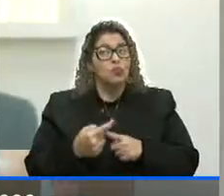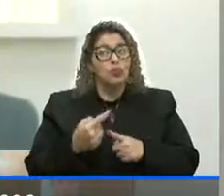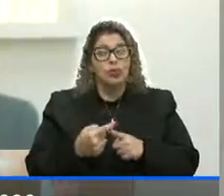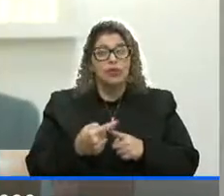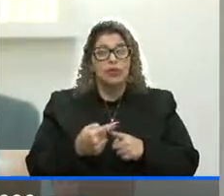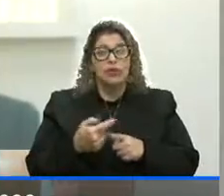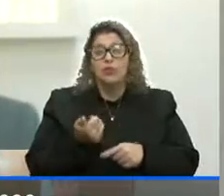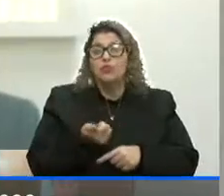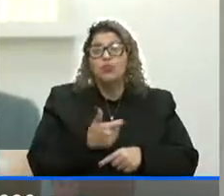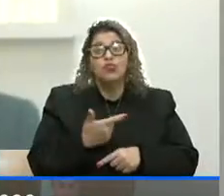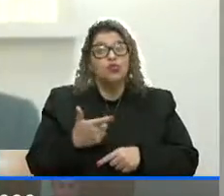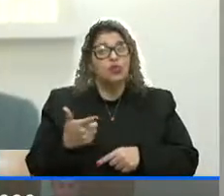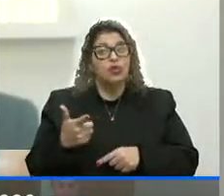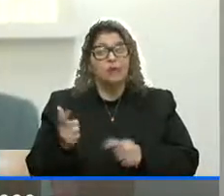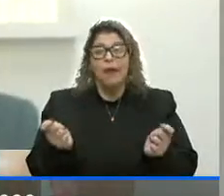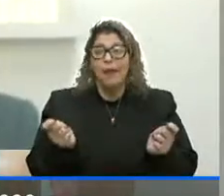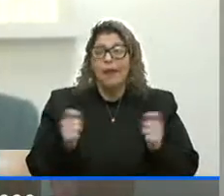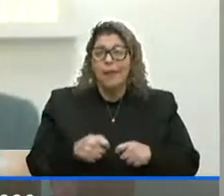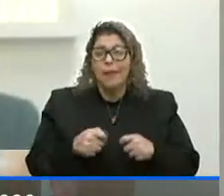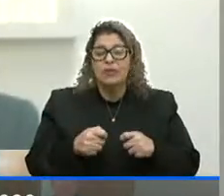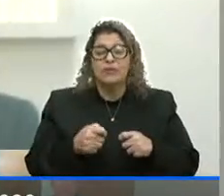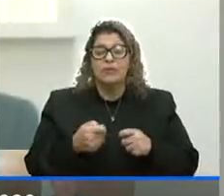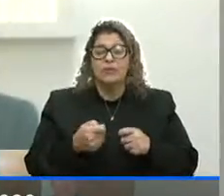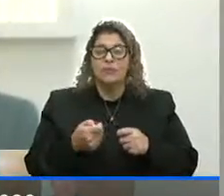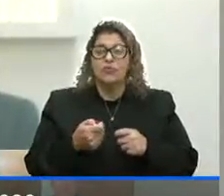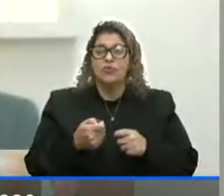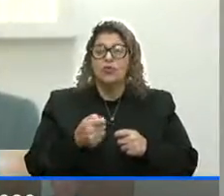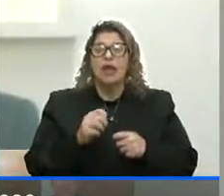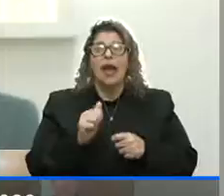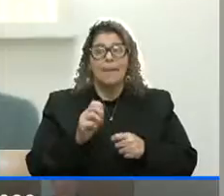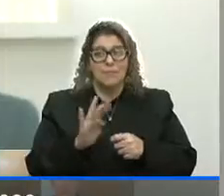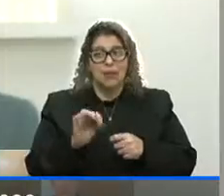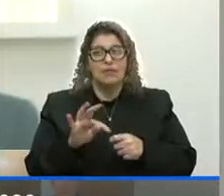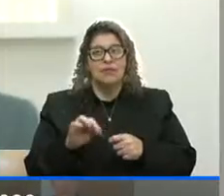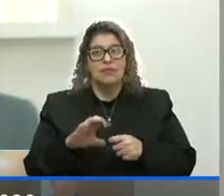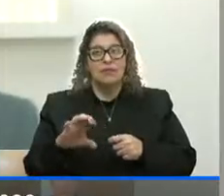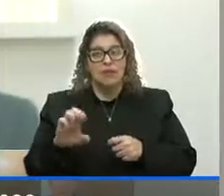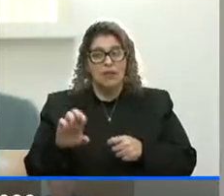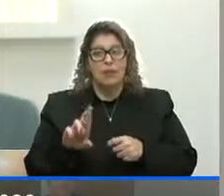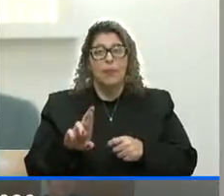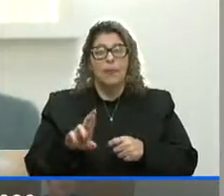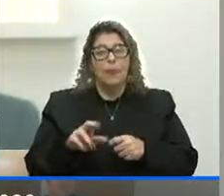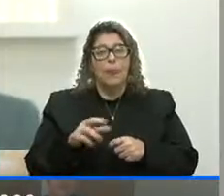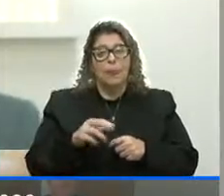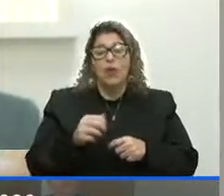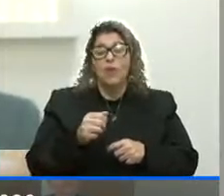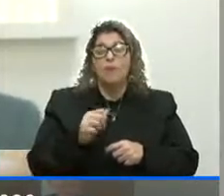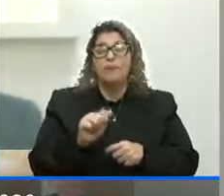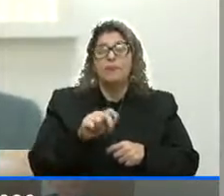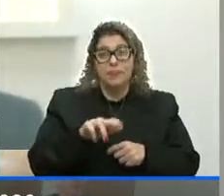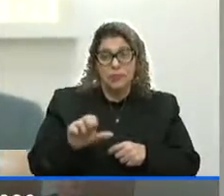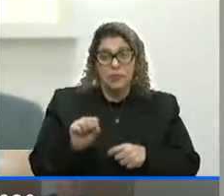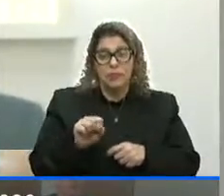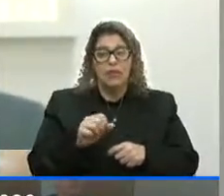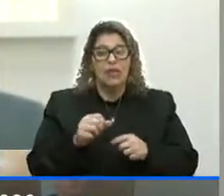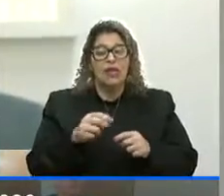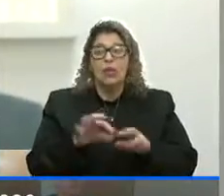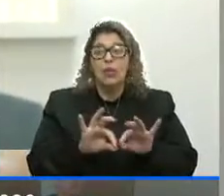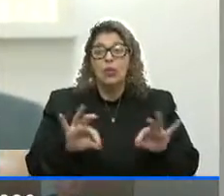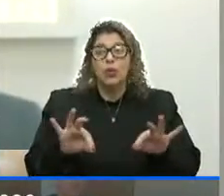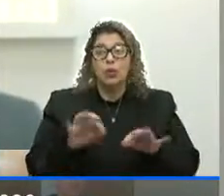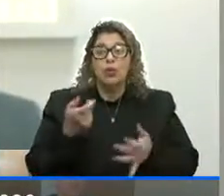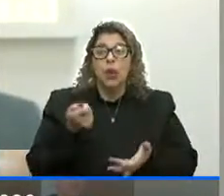não termos mais a capacidade de abastecimento de gás natural, com a